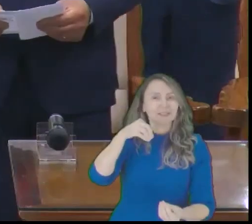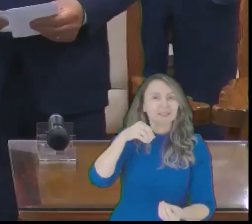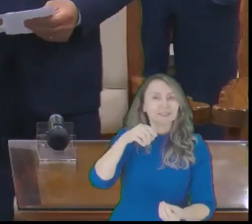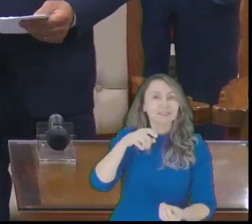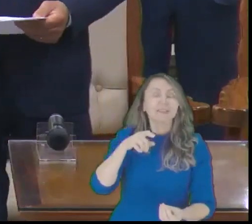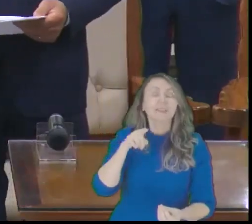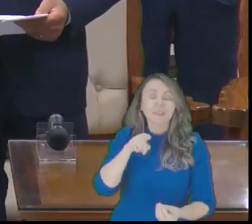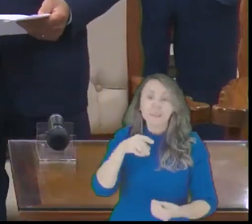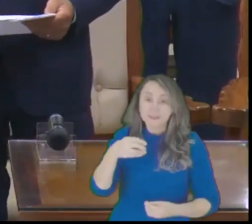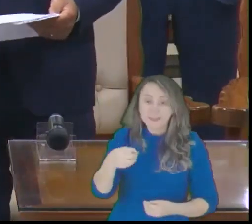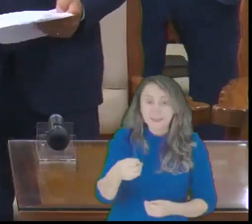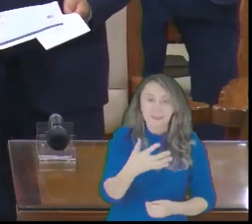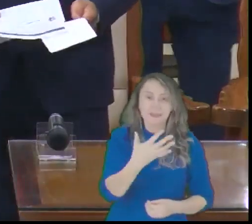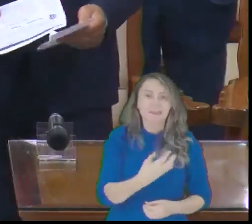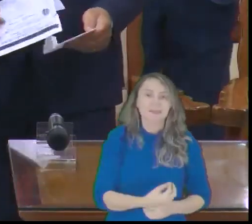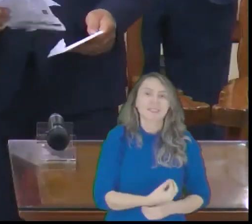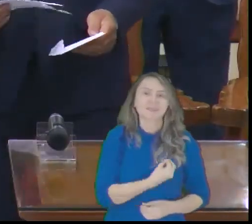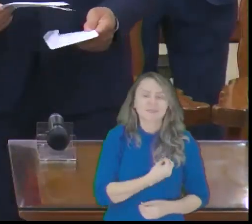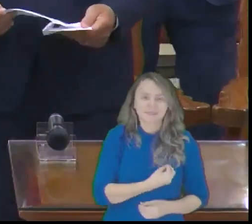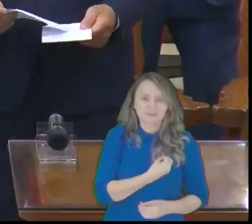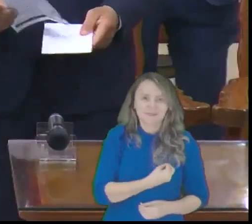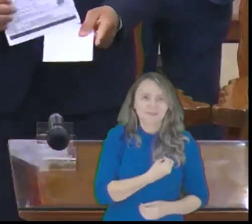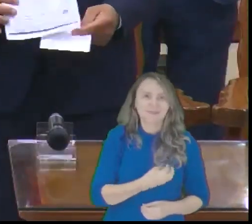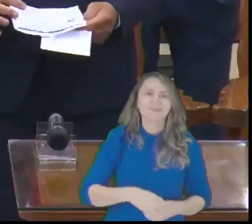nova criatura.